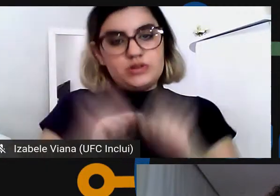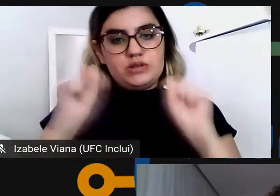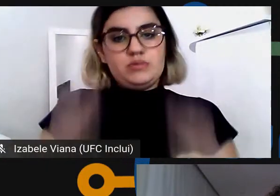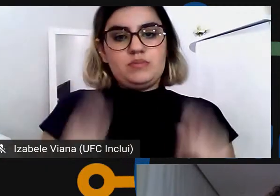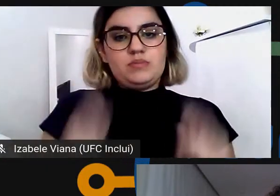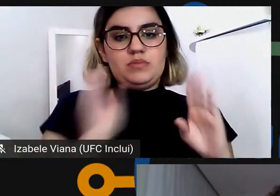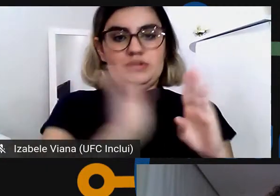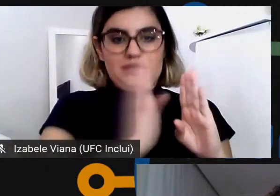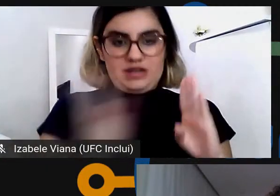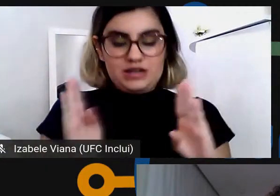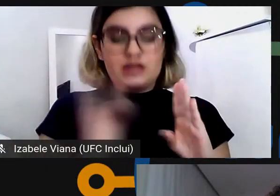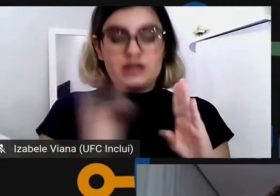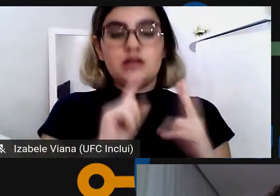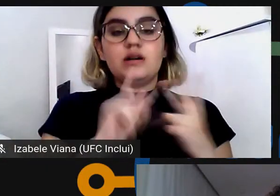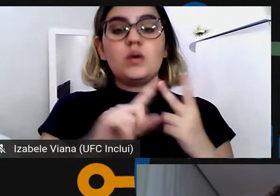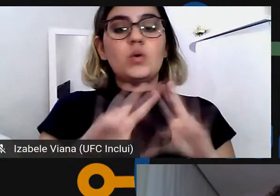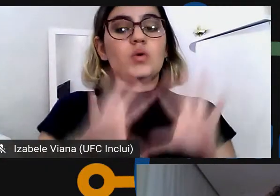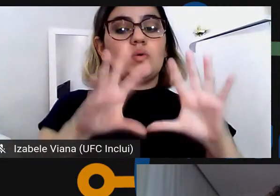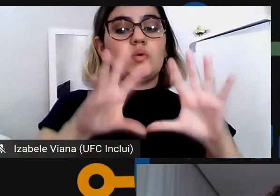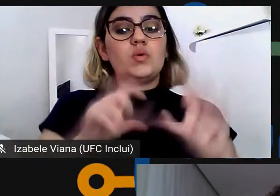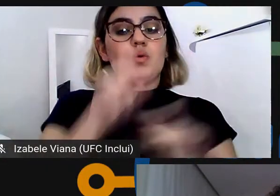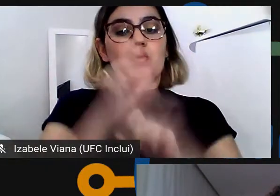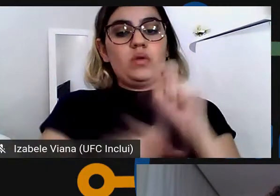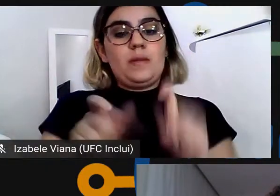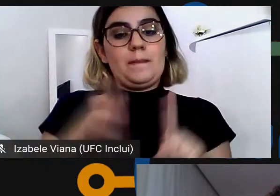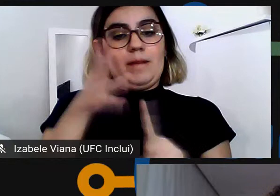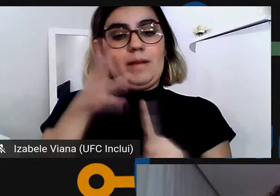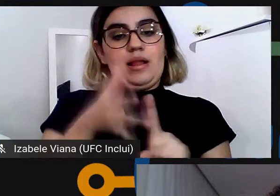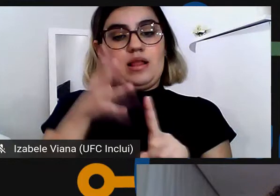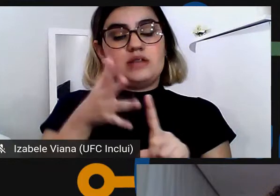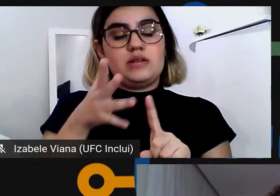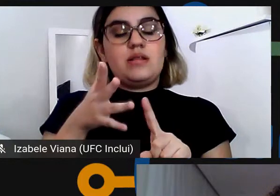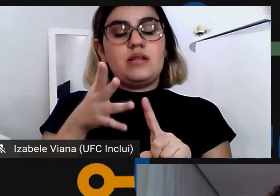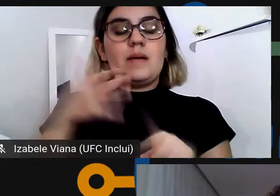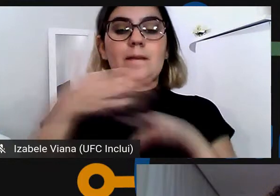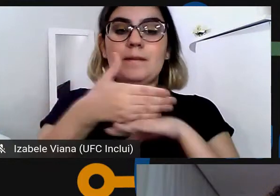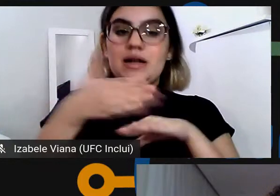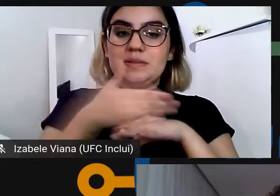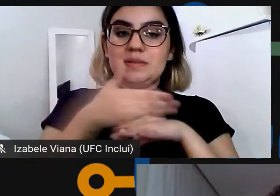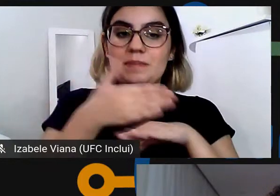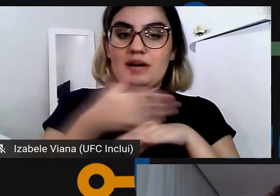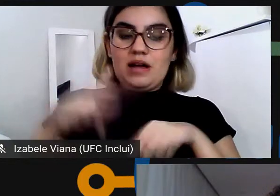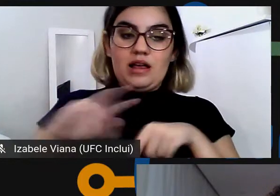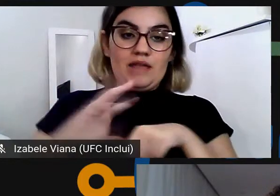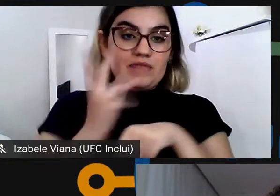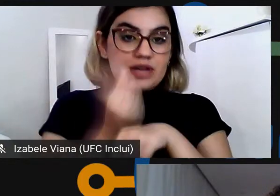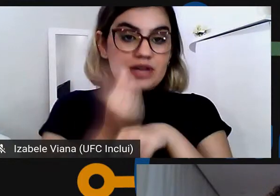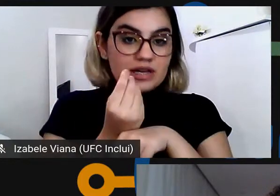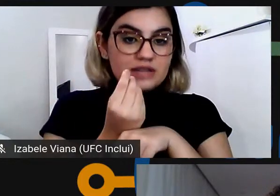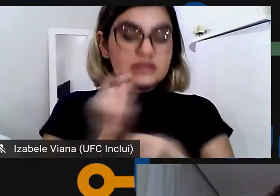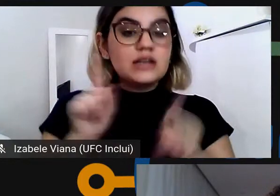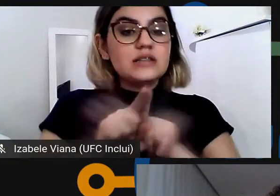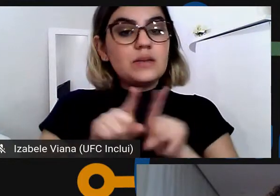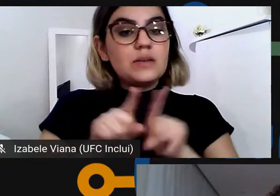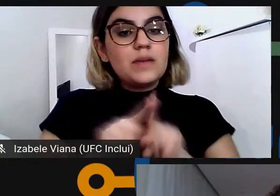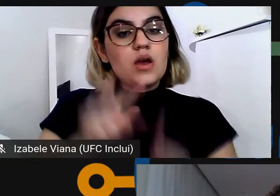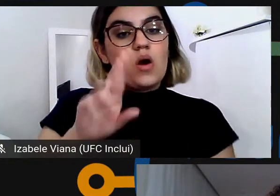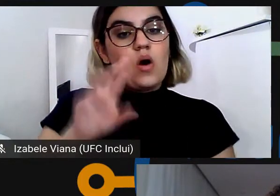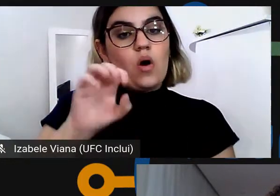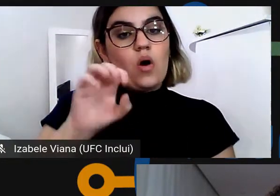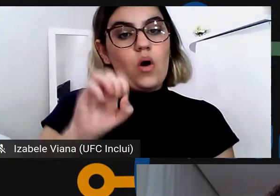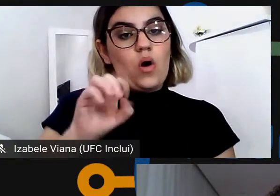a todos os palestrantes que estão participando da SMPC, ao Rodrigo Bonet, CEO da